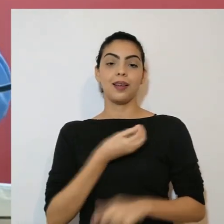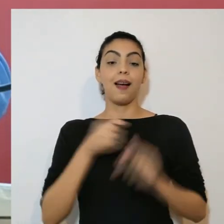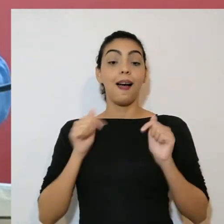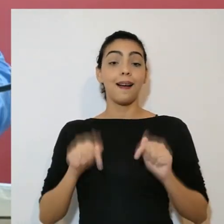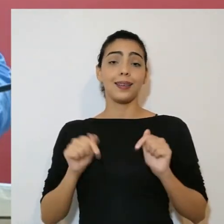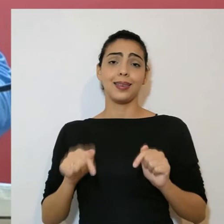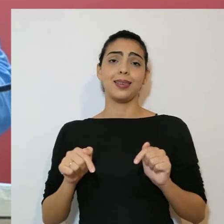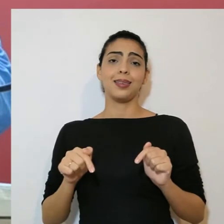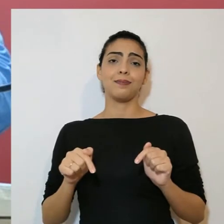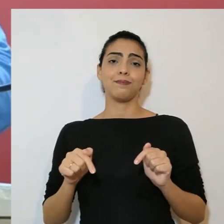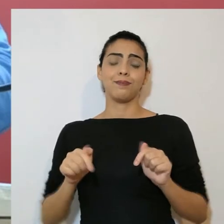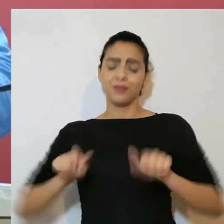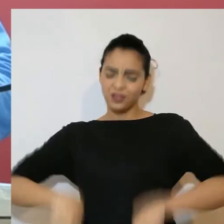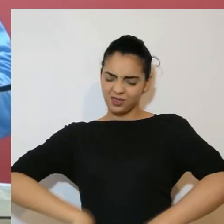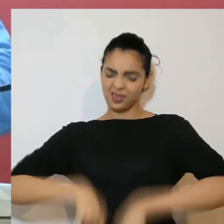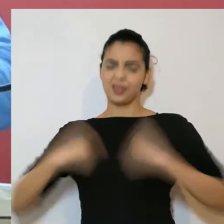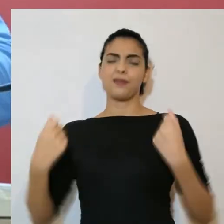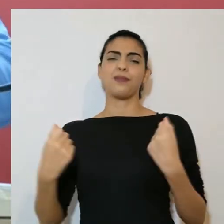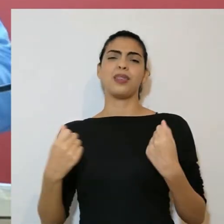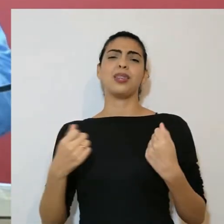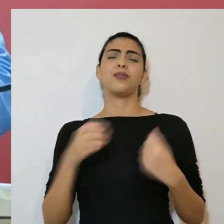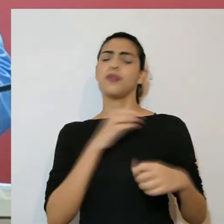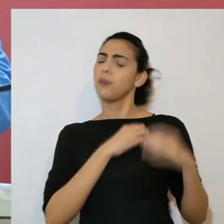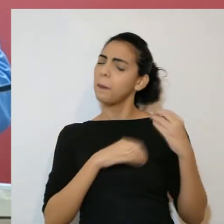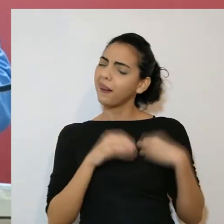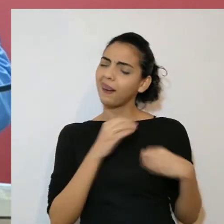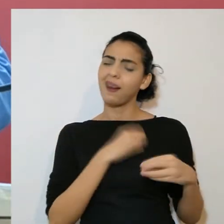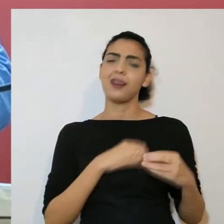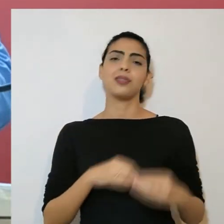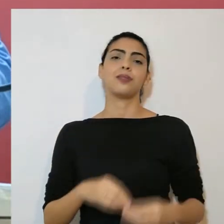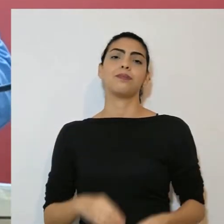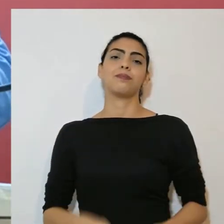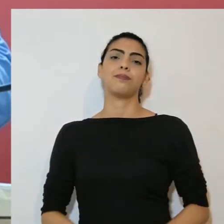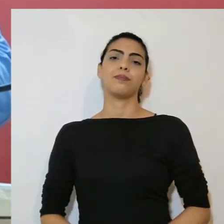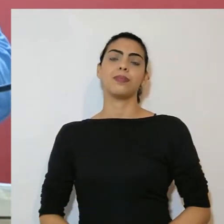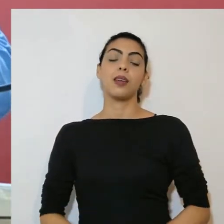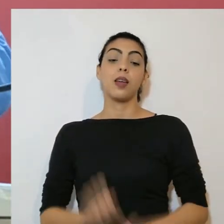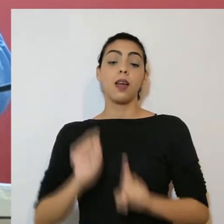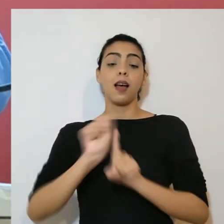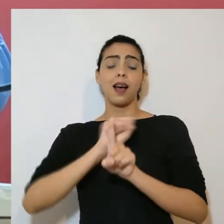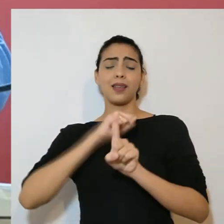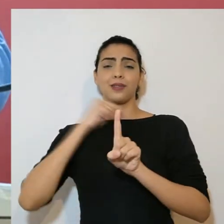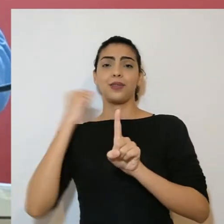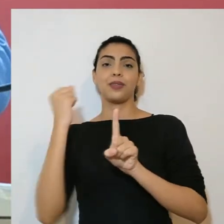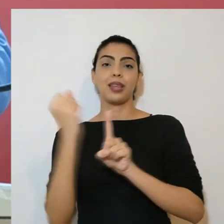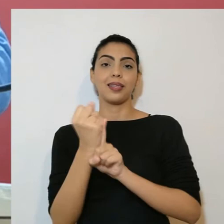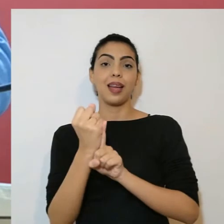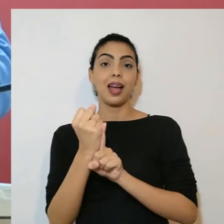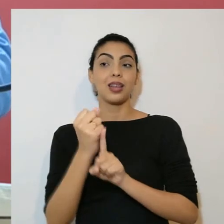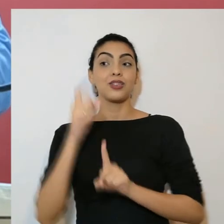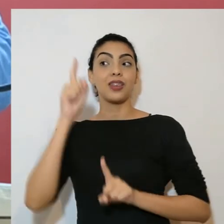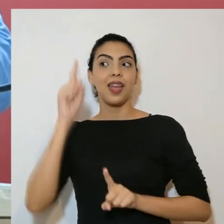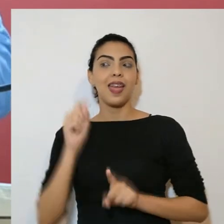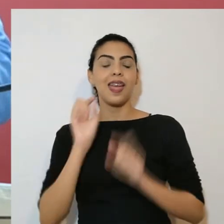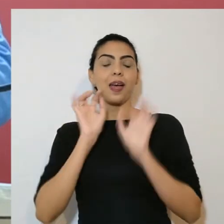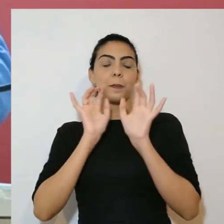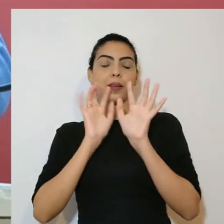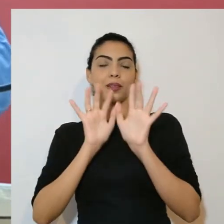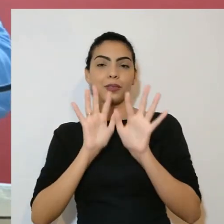vida nesse mundo de desafios, de pecado. A sociedade